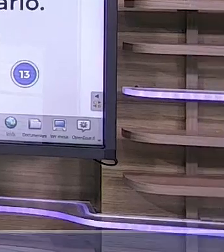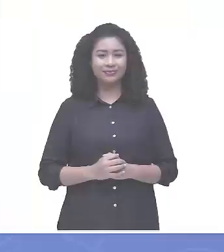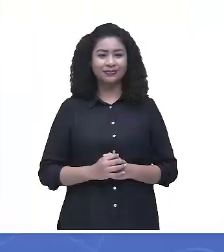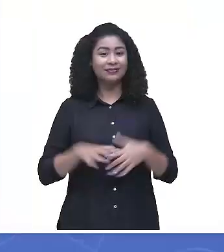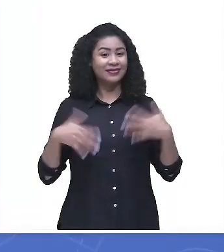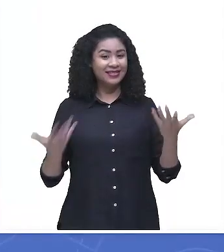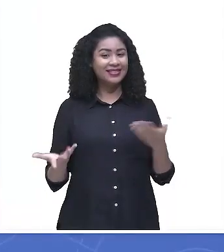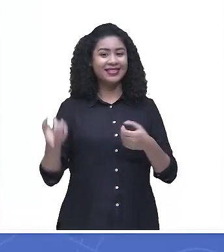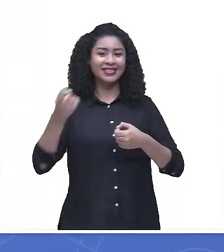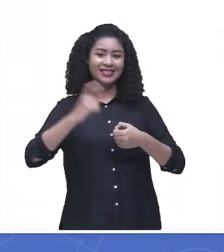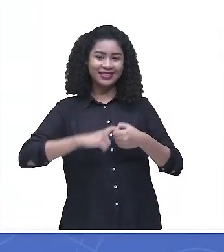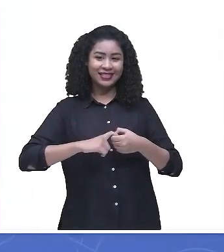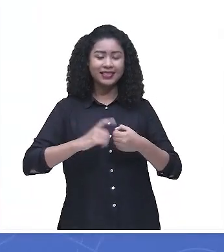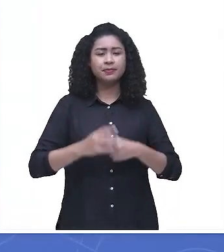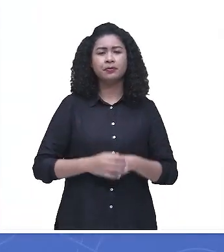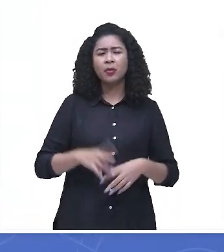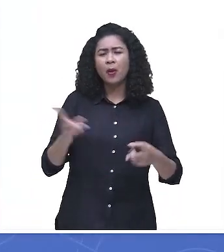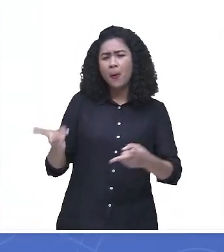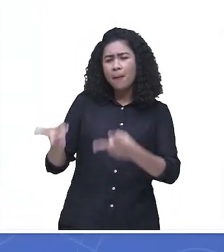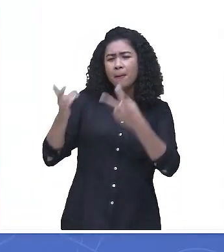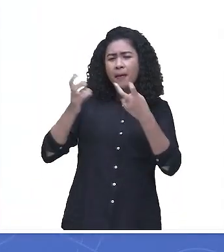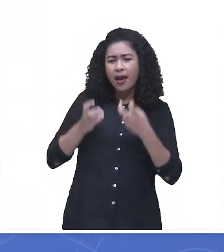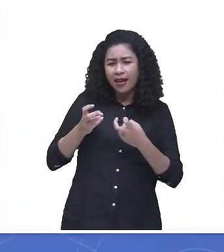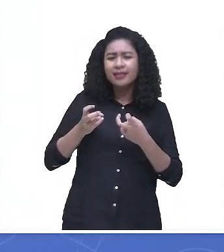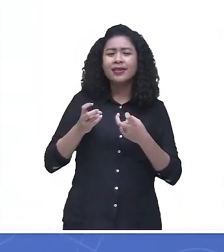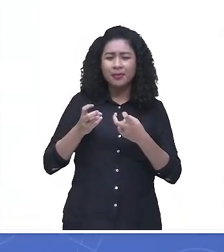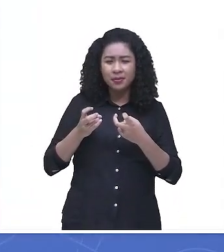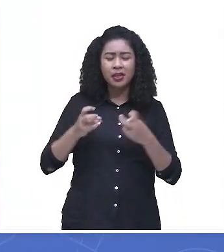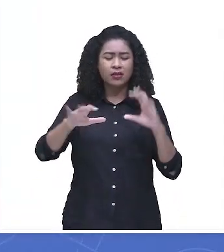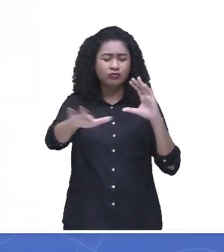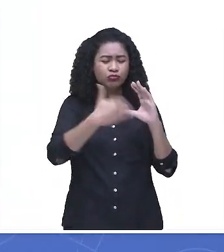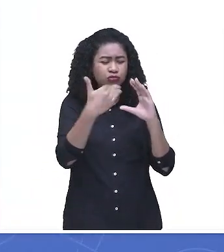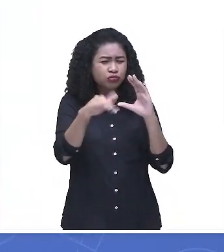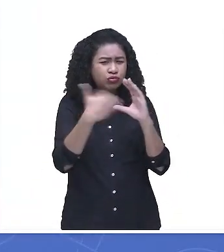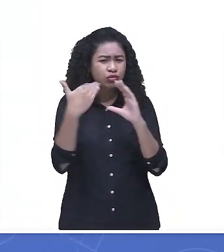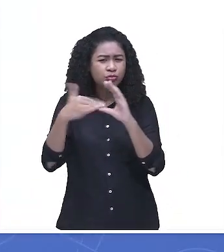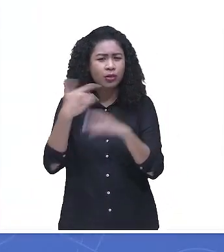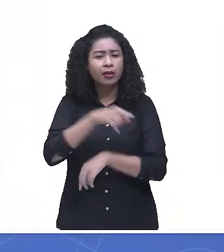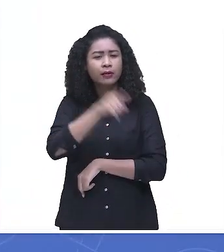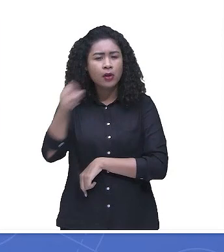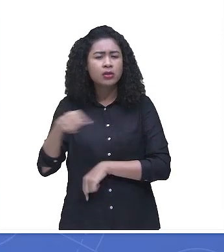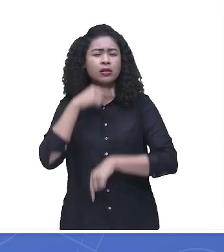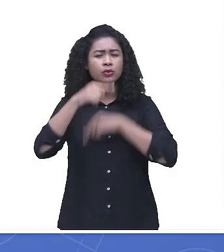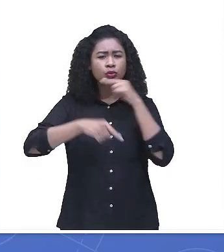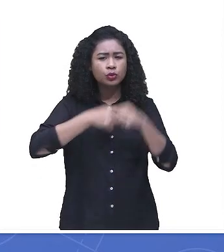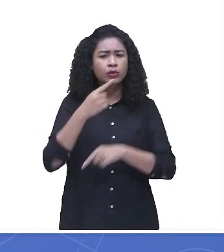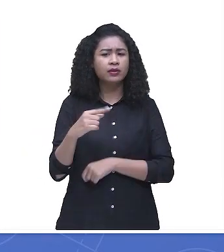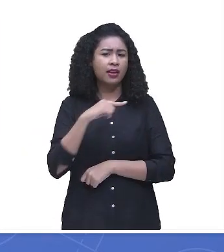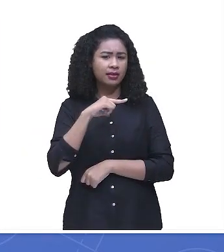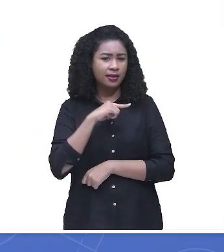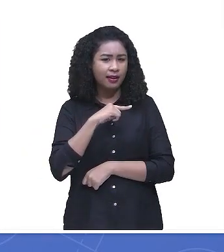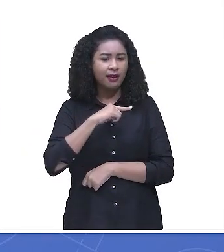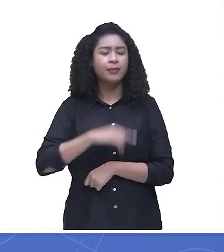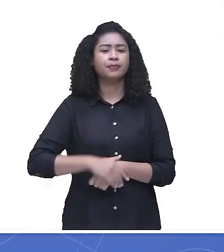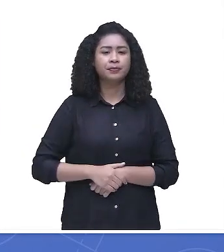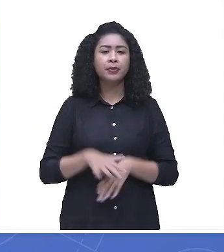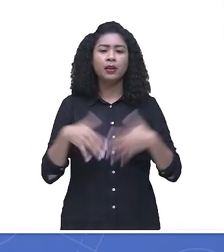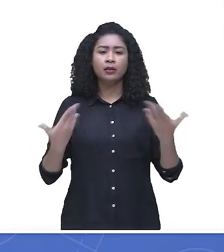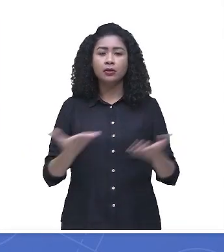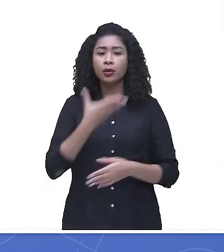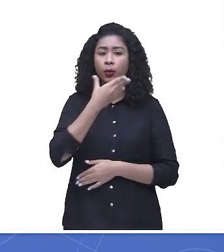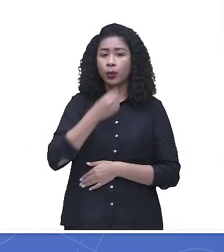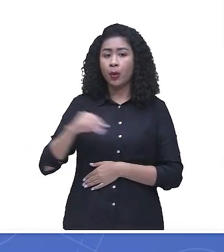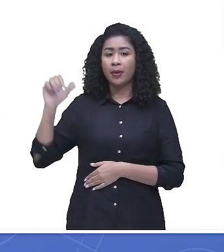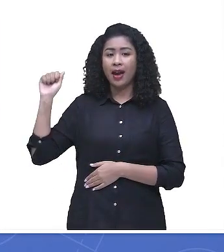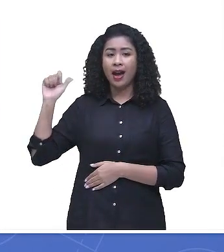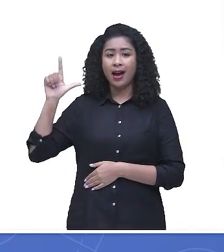voltando, já percebi aqui pela leitura do nosso chat que temos dúvidas, né? Então vou começar por ele aqui. O Alexander marcou a